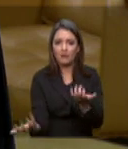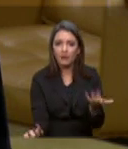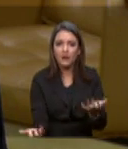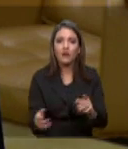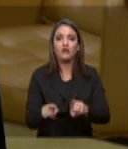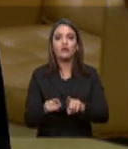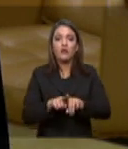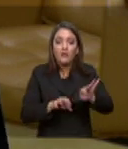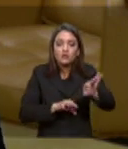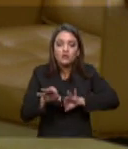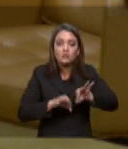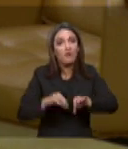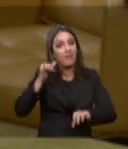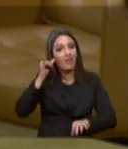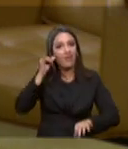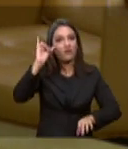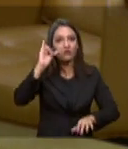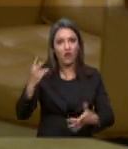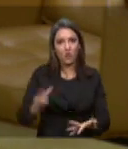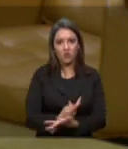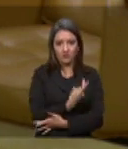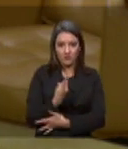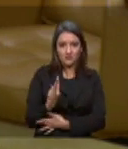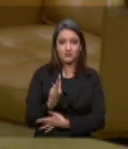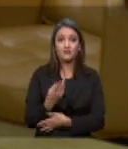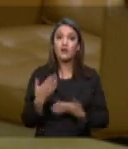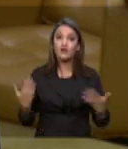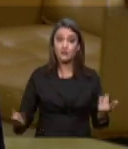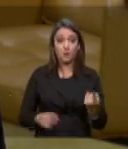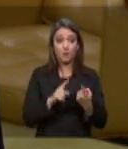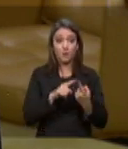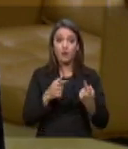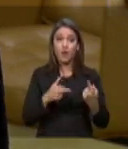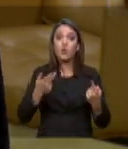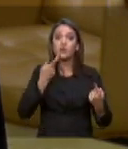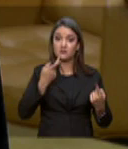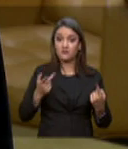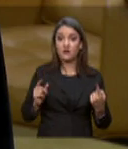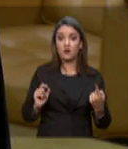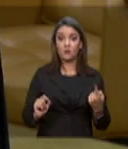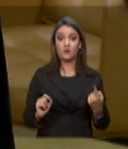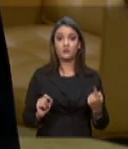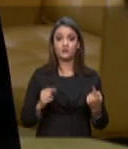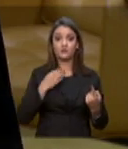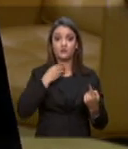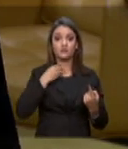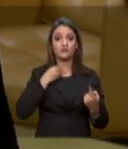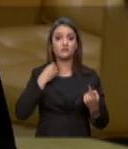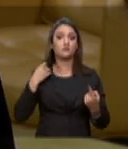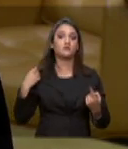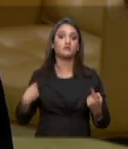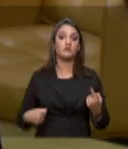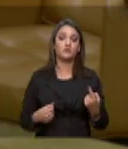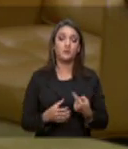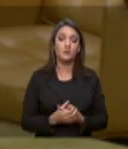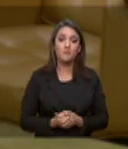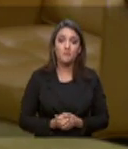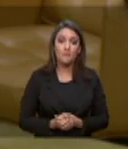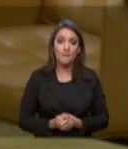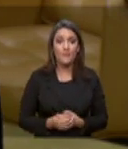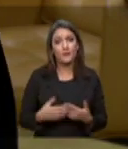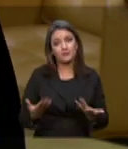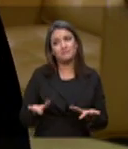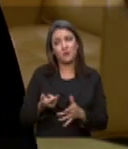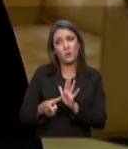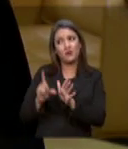de combate ao desmatamento. E o primeiro aspecto a se pontuar, muito bem dito aqui, e na minha ótica de maneira equivocada, com toda